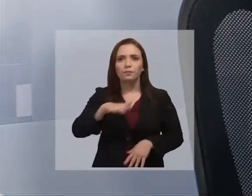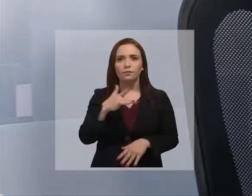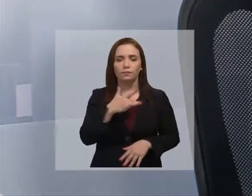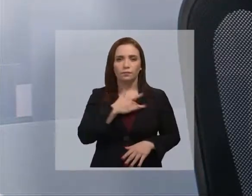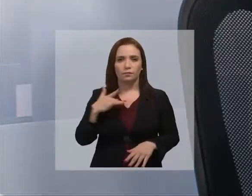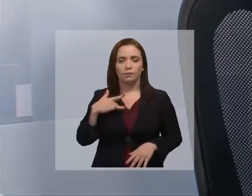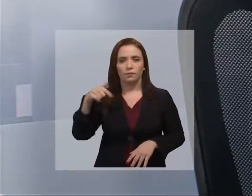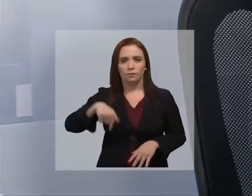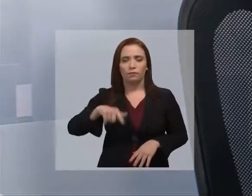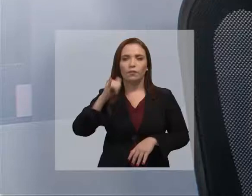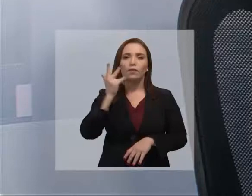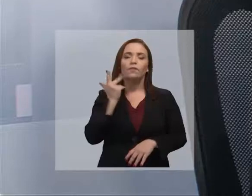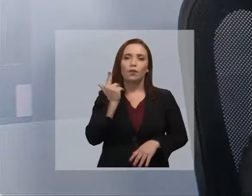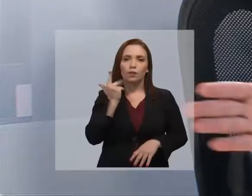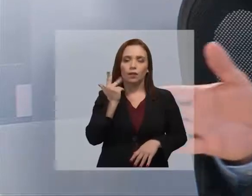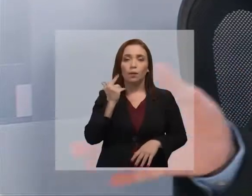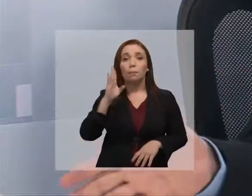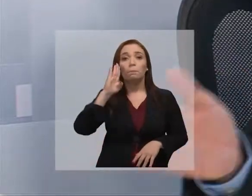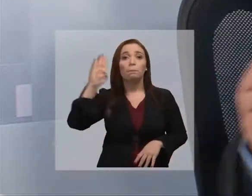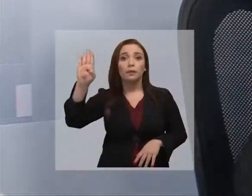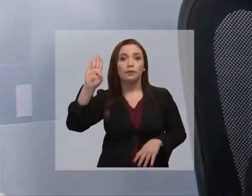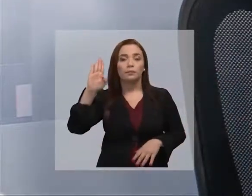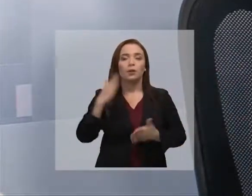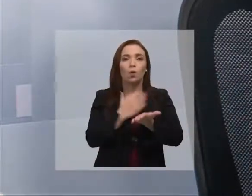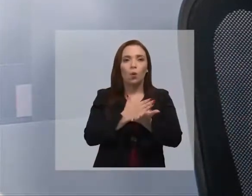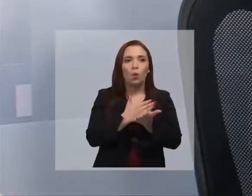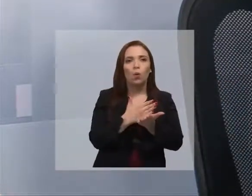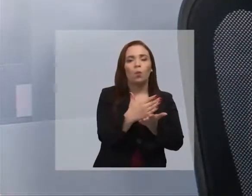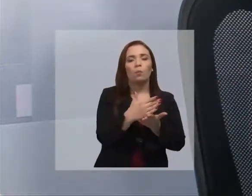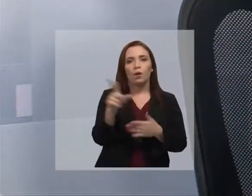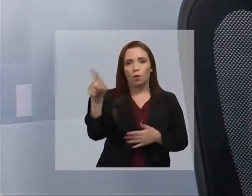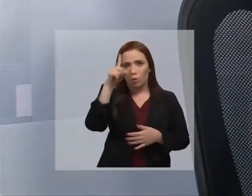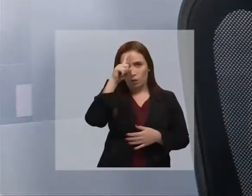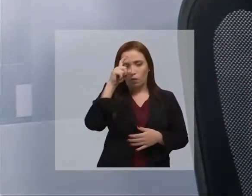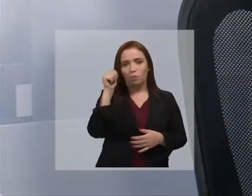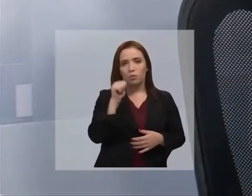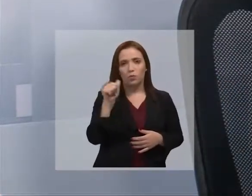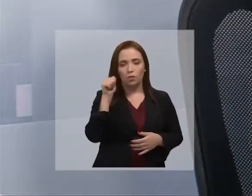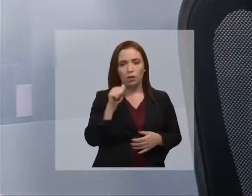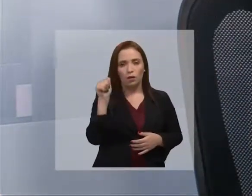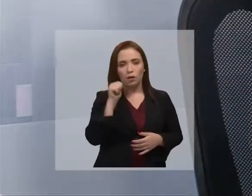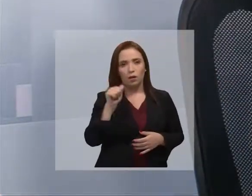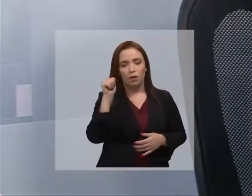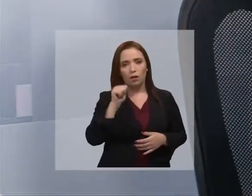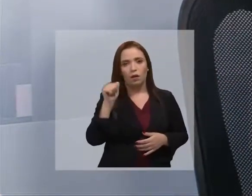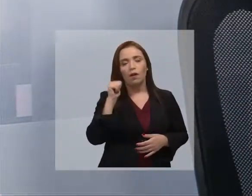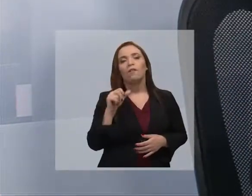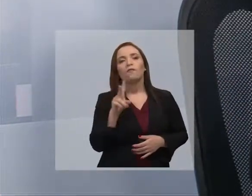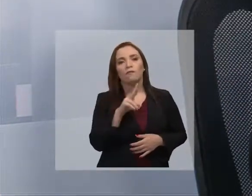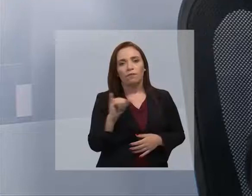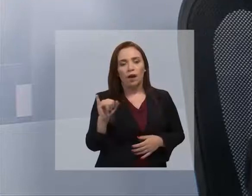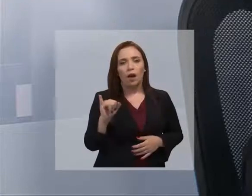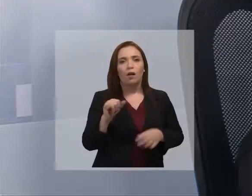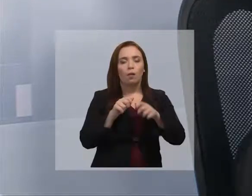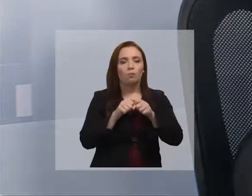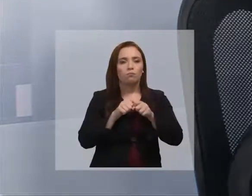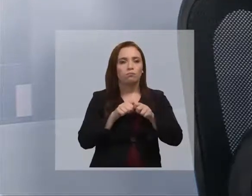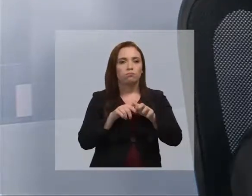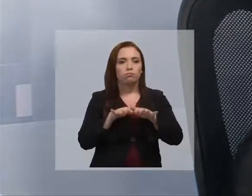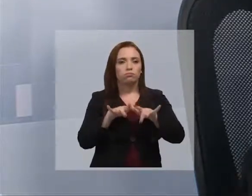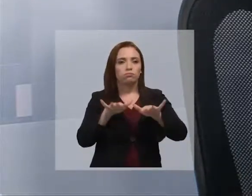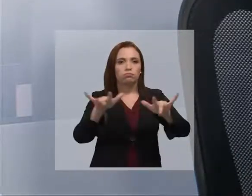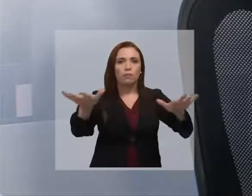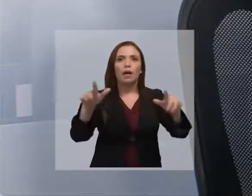de saúde de Fortaleza, principalmente no local que nós estamos falando, pelo Hospital da Mulher, que depois vai criar o efeito